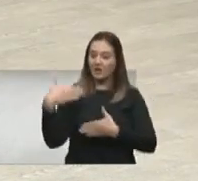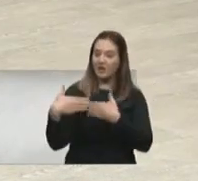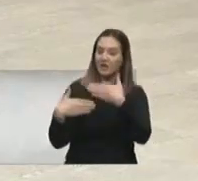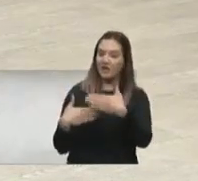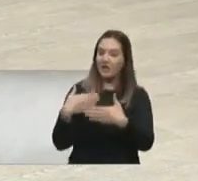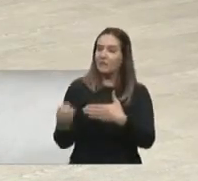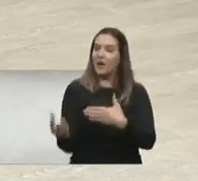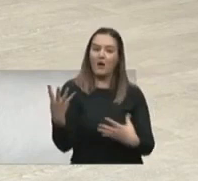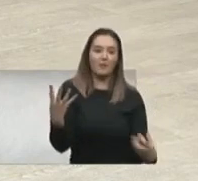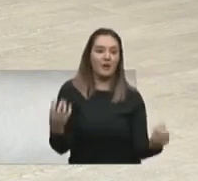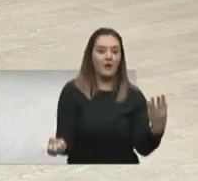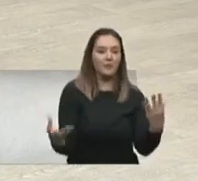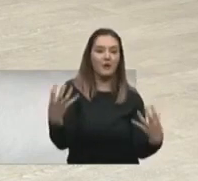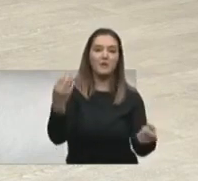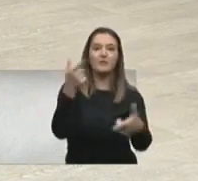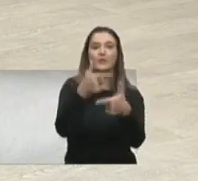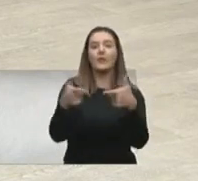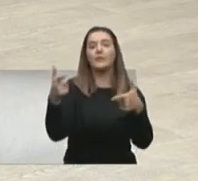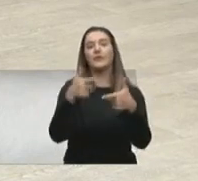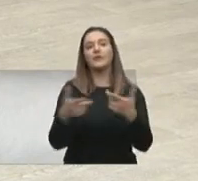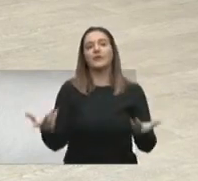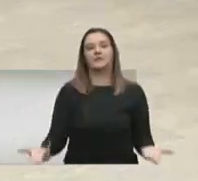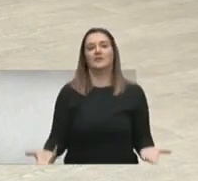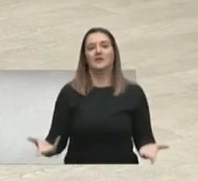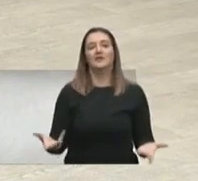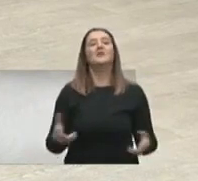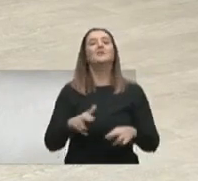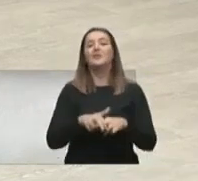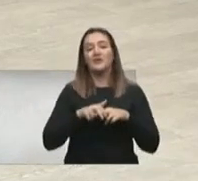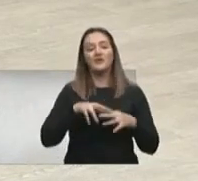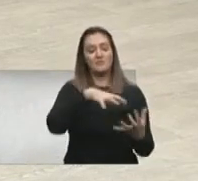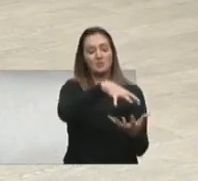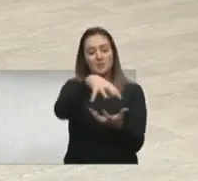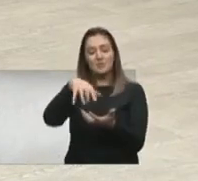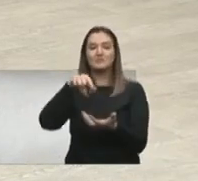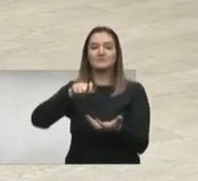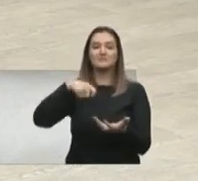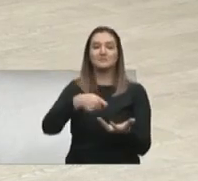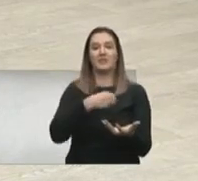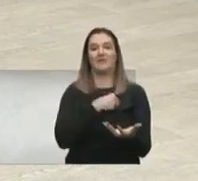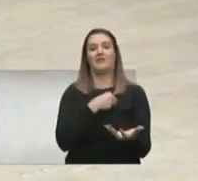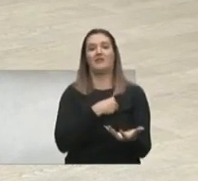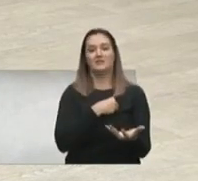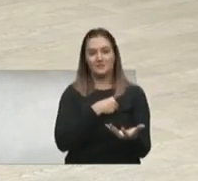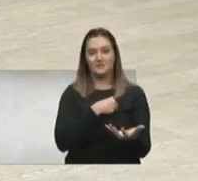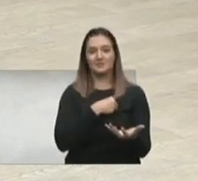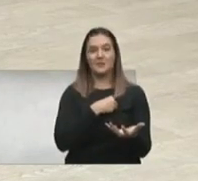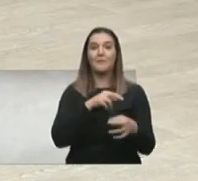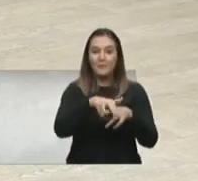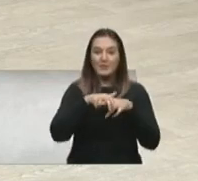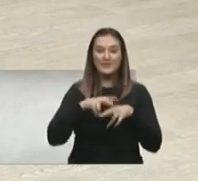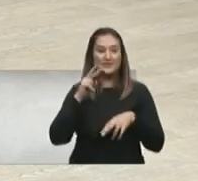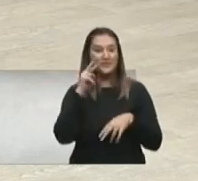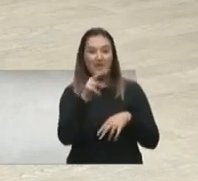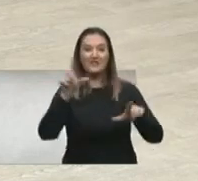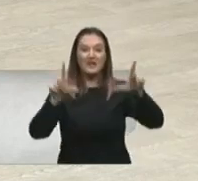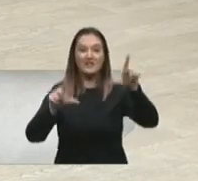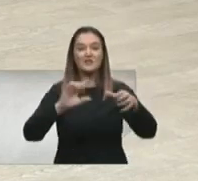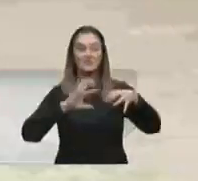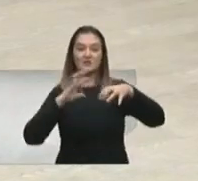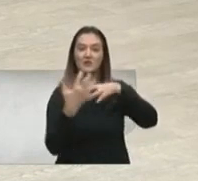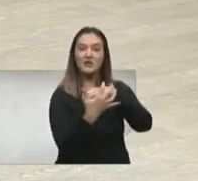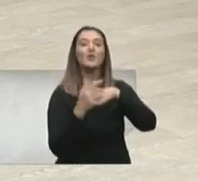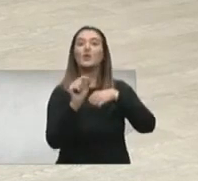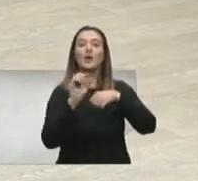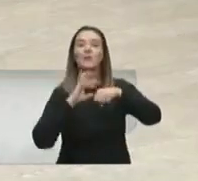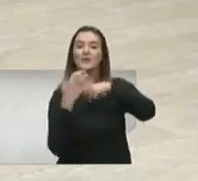passa, aparecem problemas novos. Tudo isso é porque a gente vive num mundo de pecados. E você sabe, agora estamos na pandemia do coronavírus. Isso